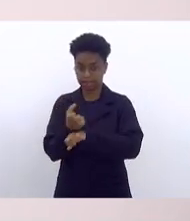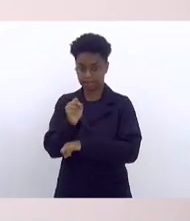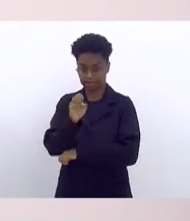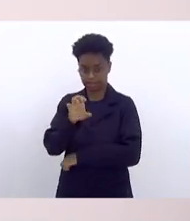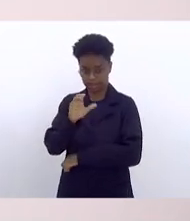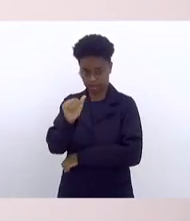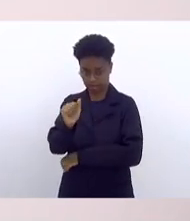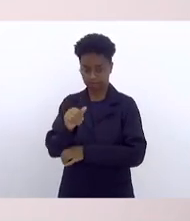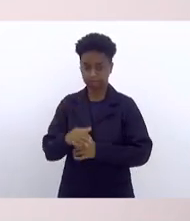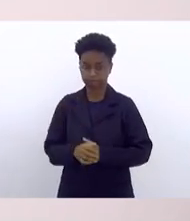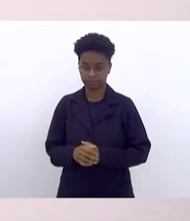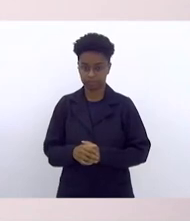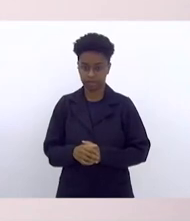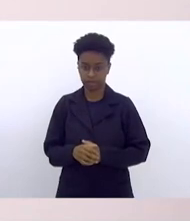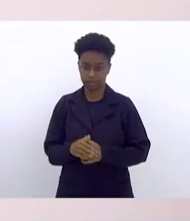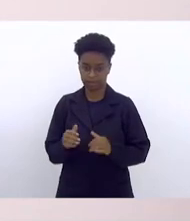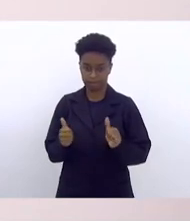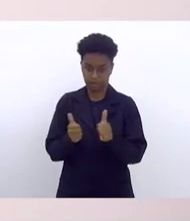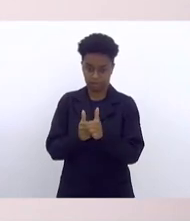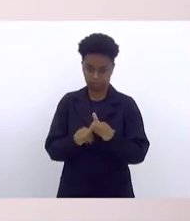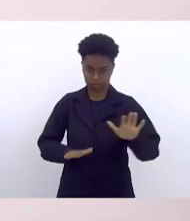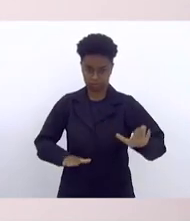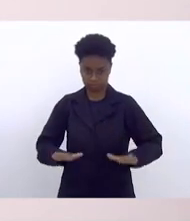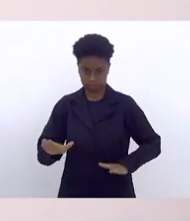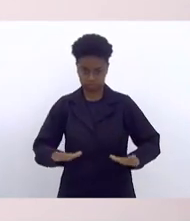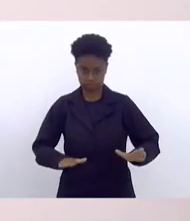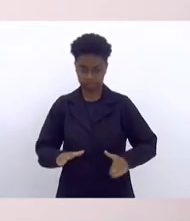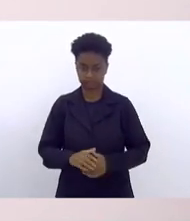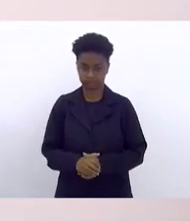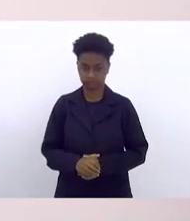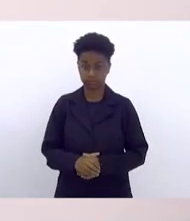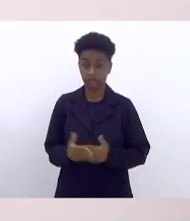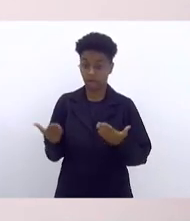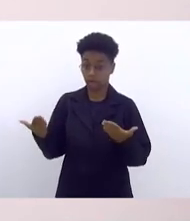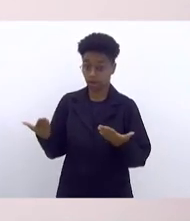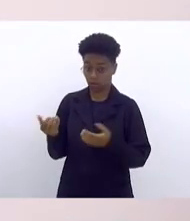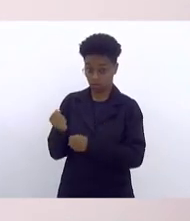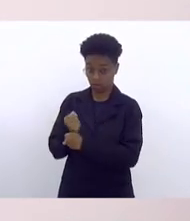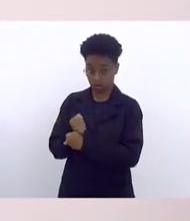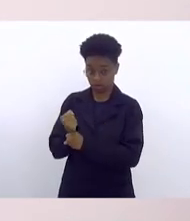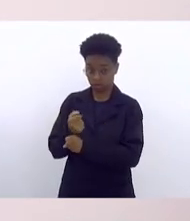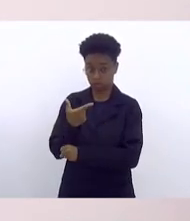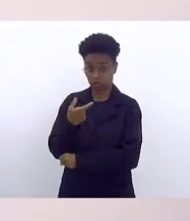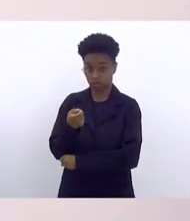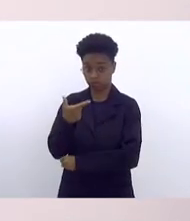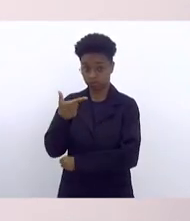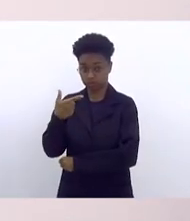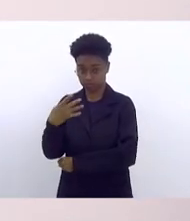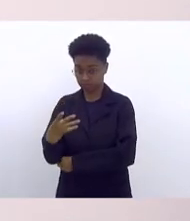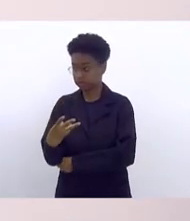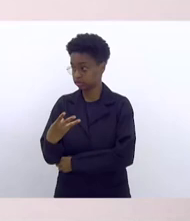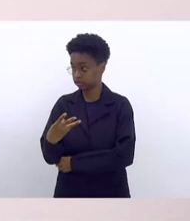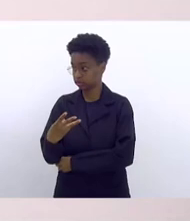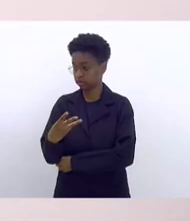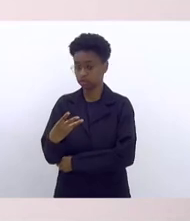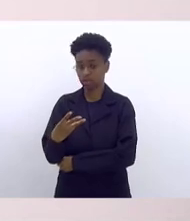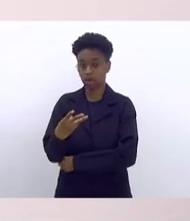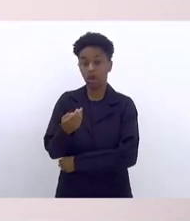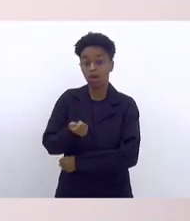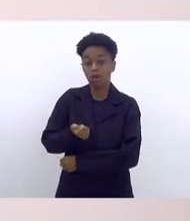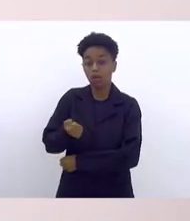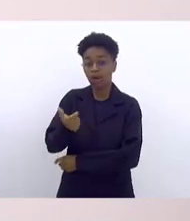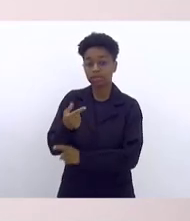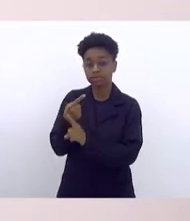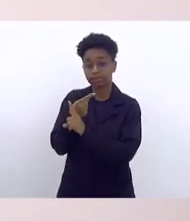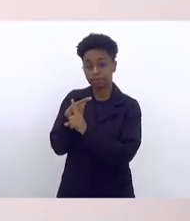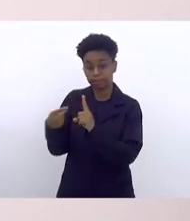na região de Jacarepaguá lá neste ano letivo de 2023 quase metade das aulas